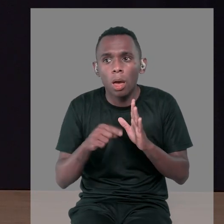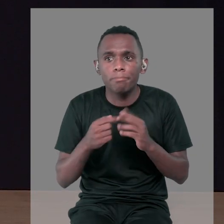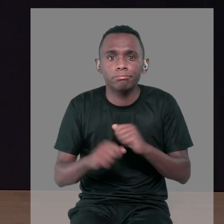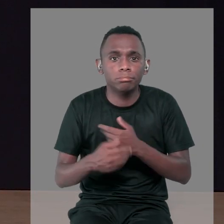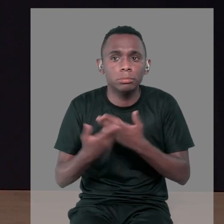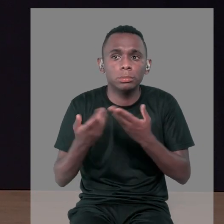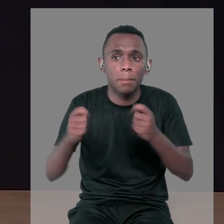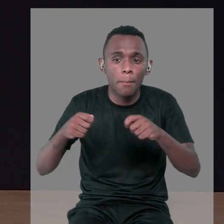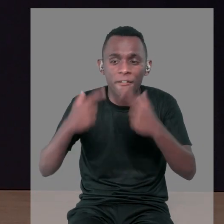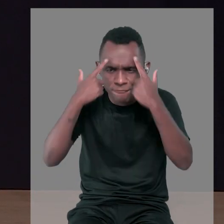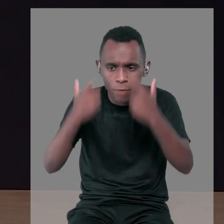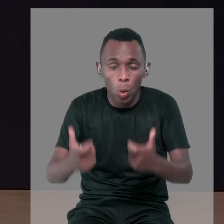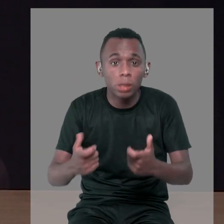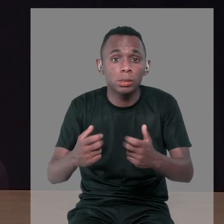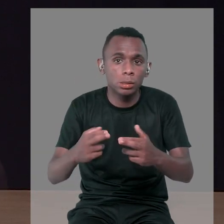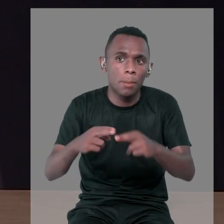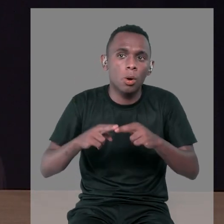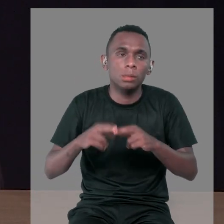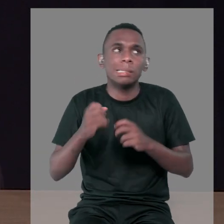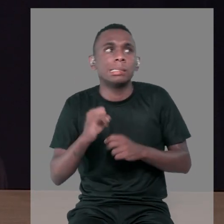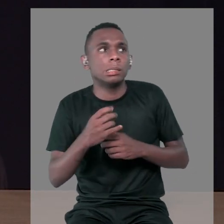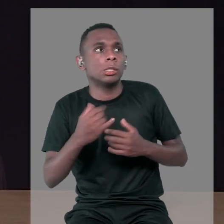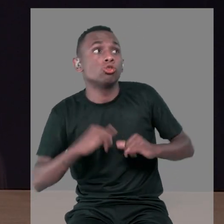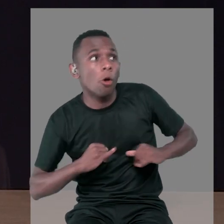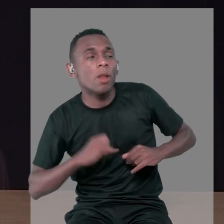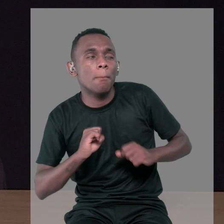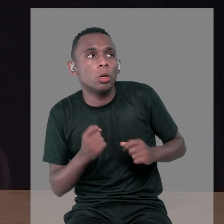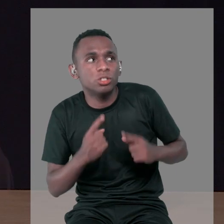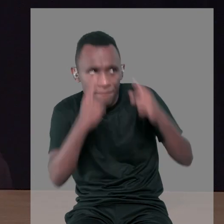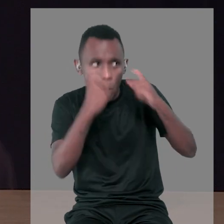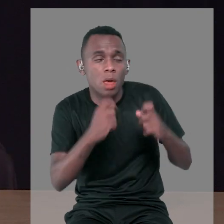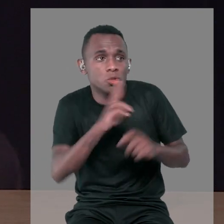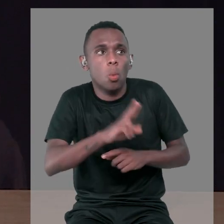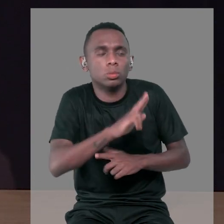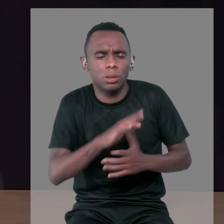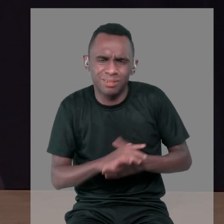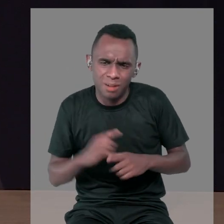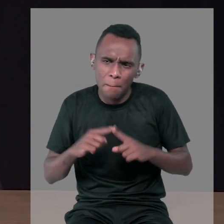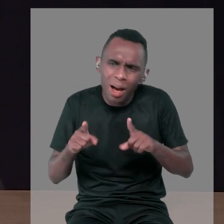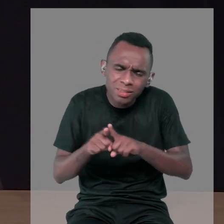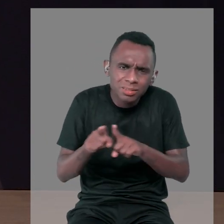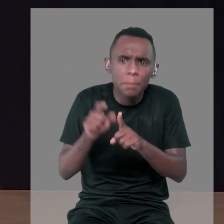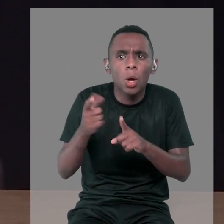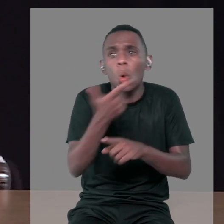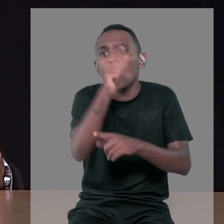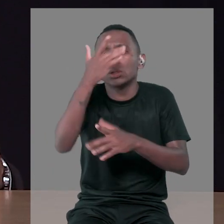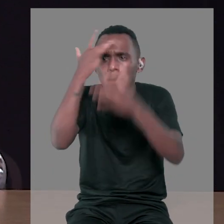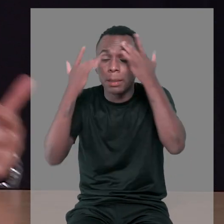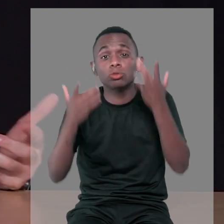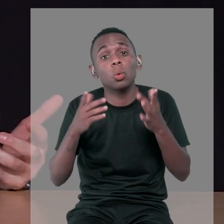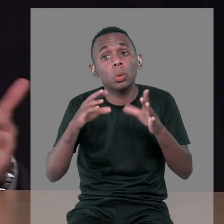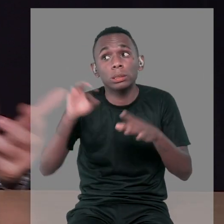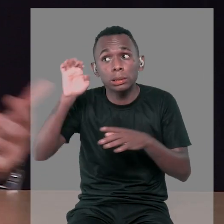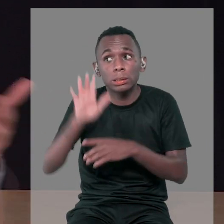estados agredidos. Bom, mas também, diz ele, por todo membro da sociedade internacional. E é isso que nós estamos